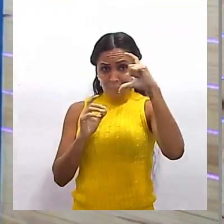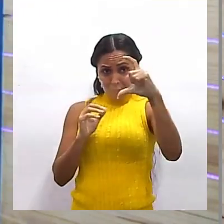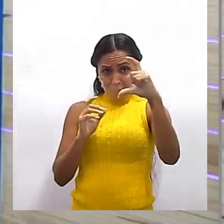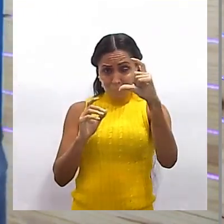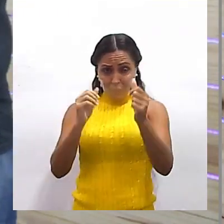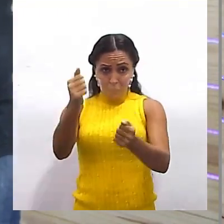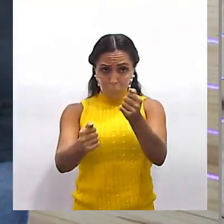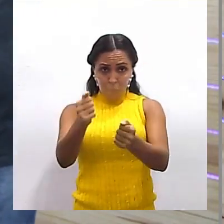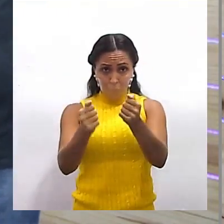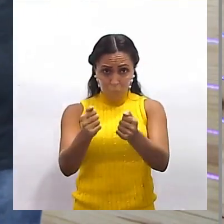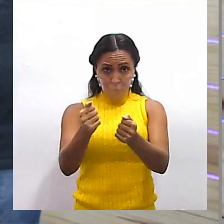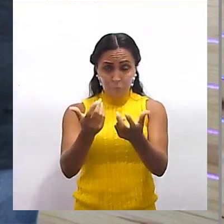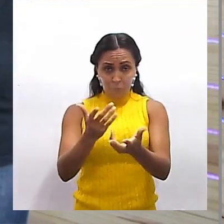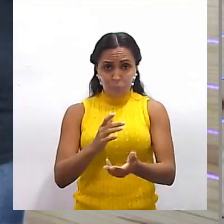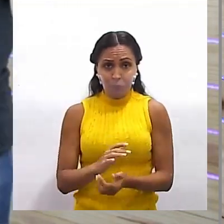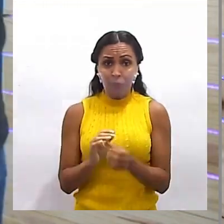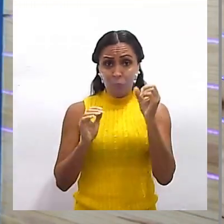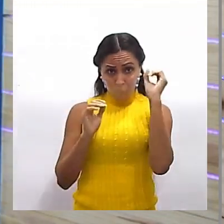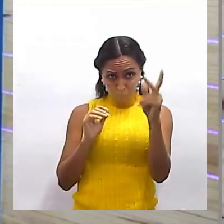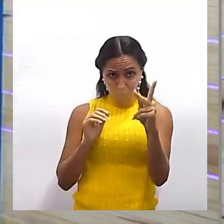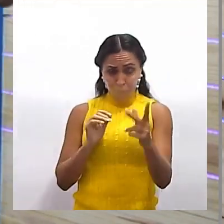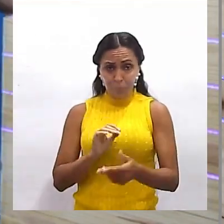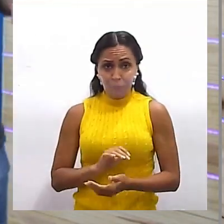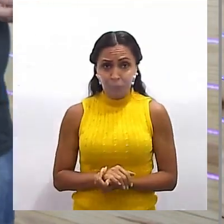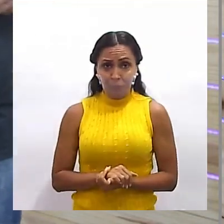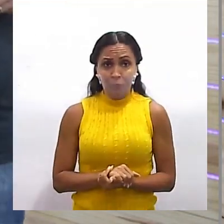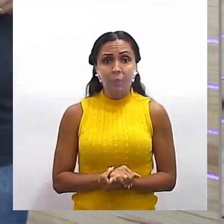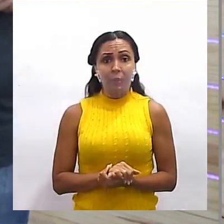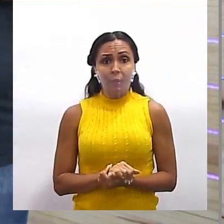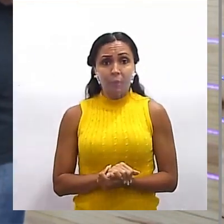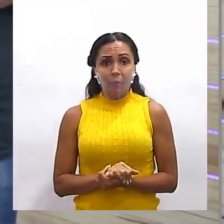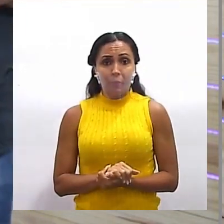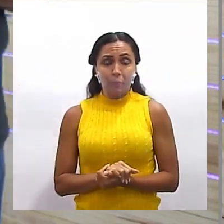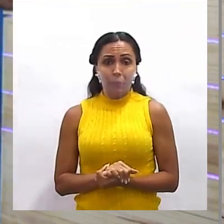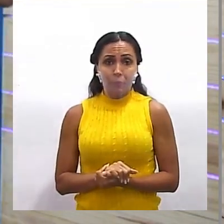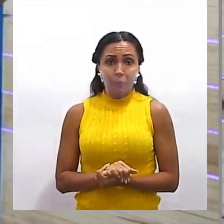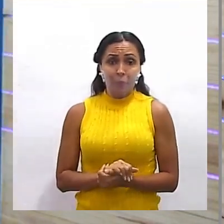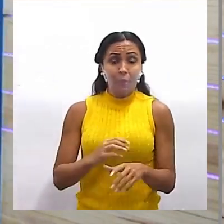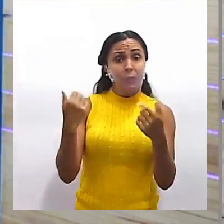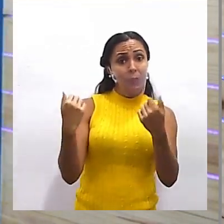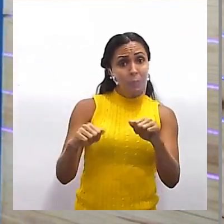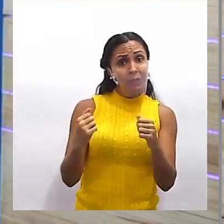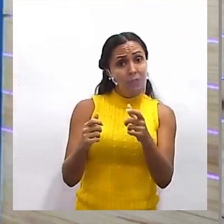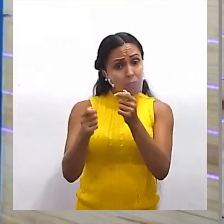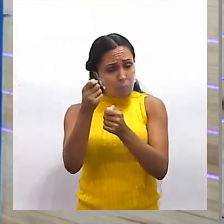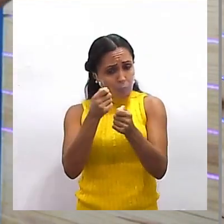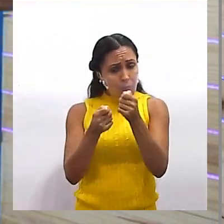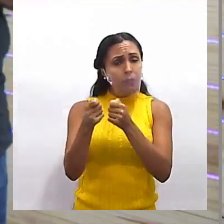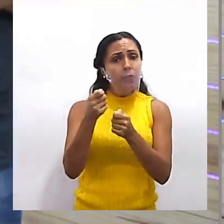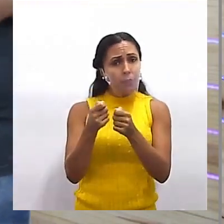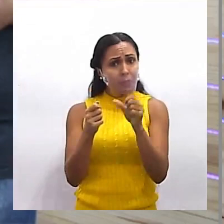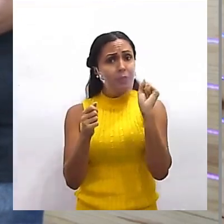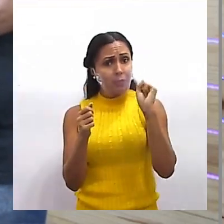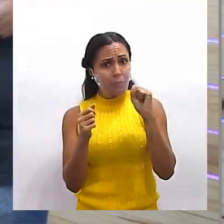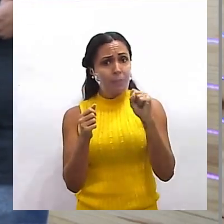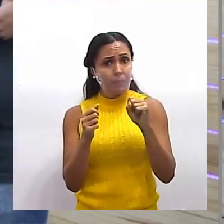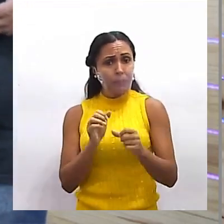a habilitação ok, se não está vencida, entendeu? Eu preciso ter esse controle no meu